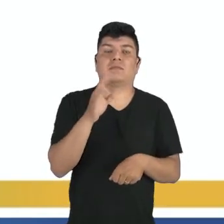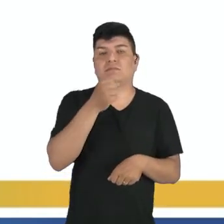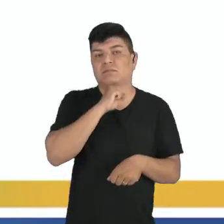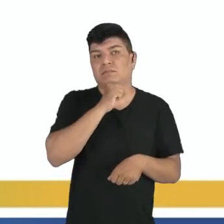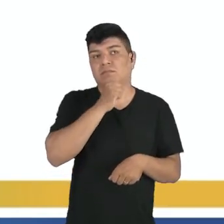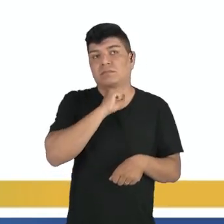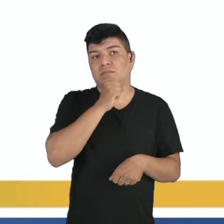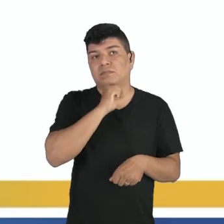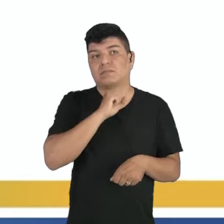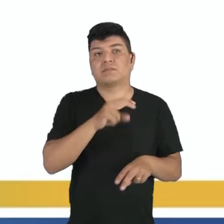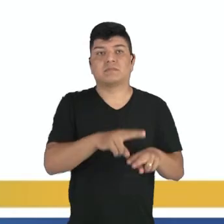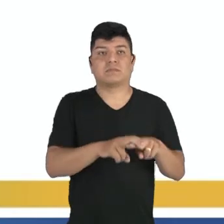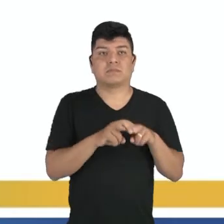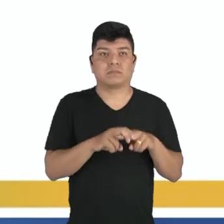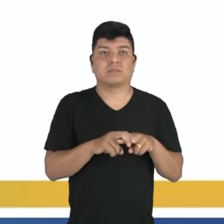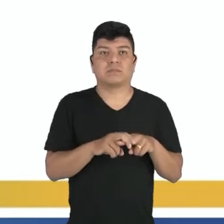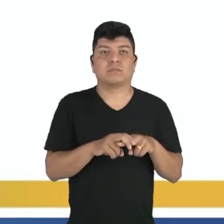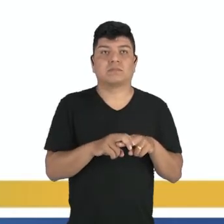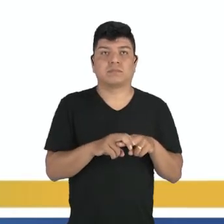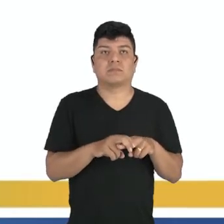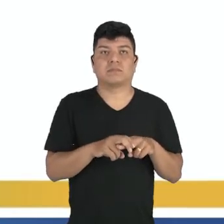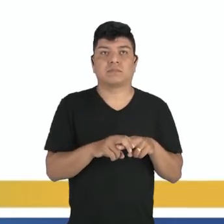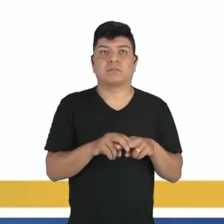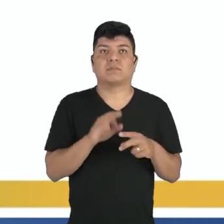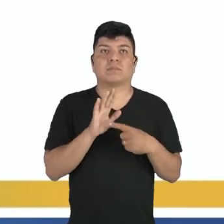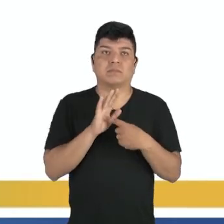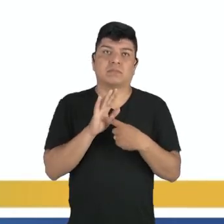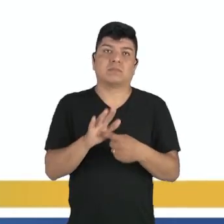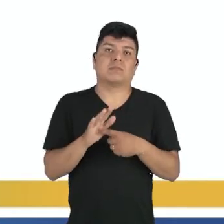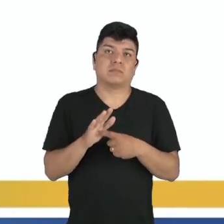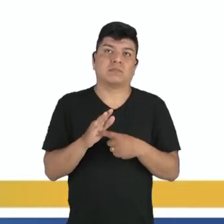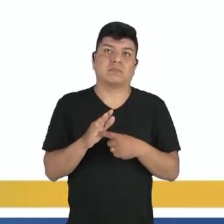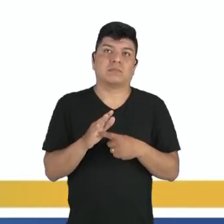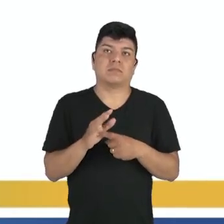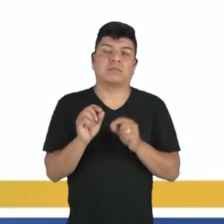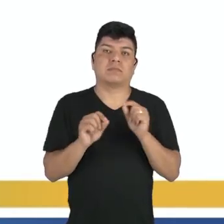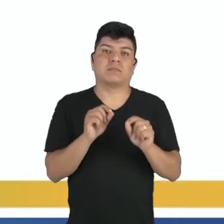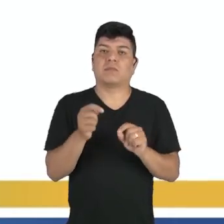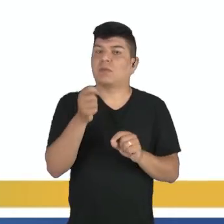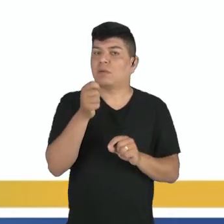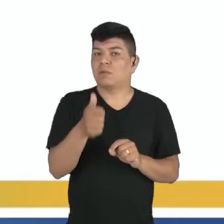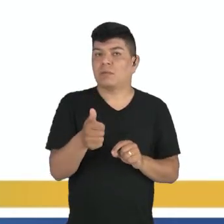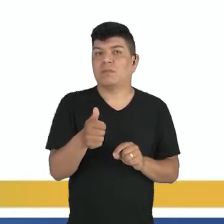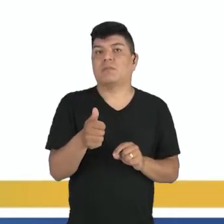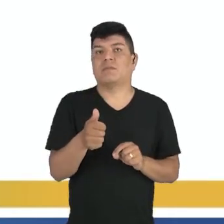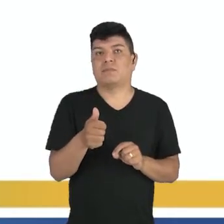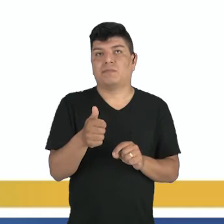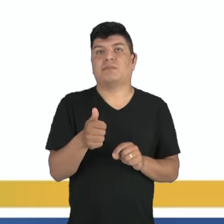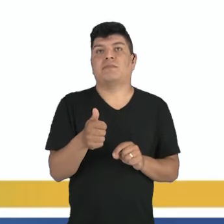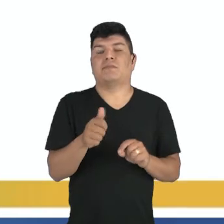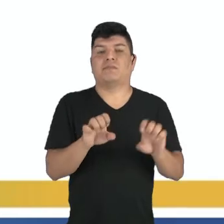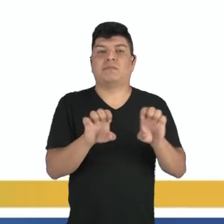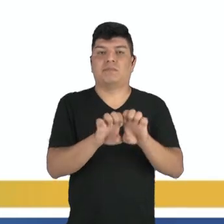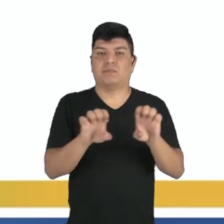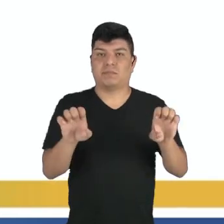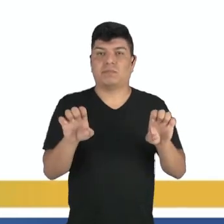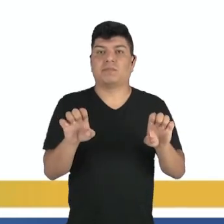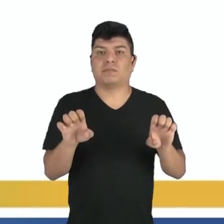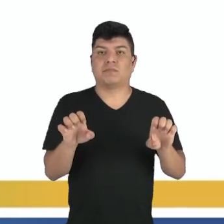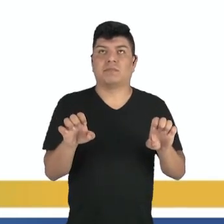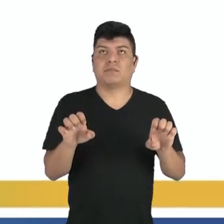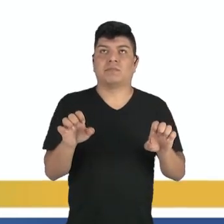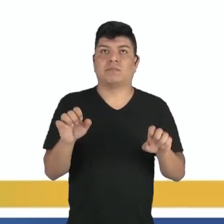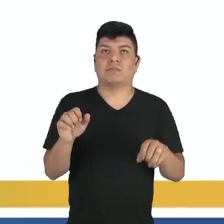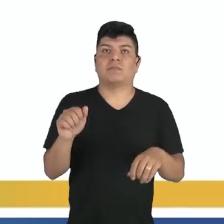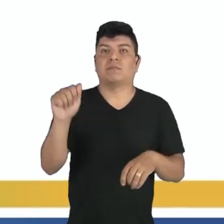idosa então ou seja população idosa ainda representa uma fração pequena nessa nessa estrutura etária